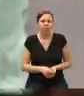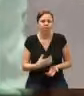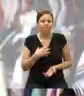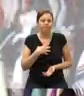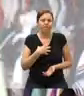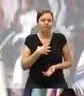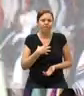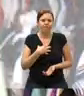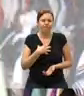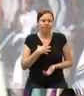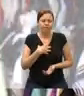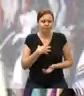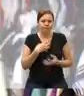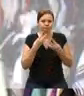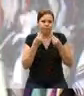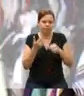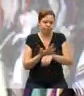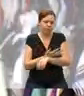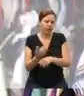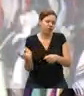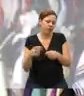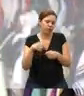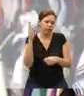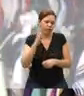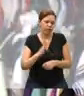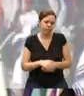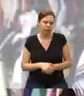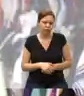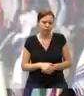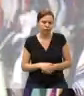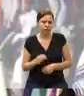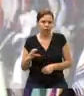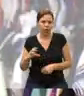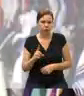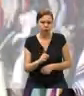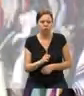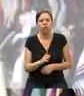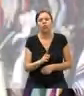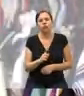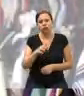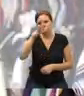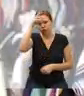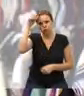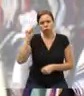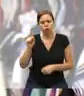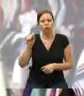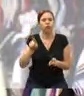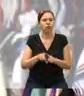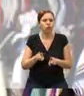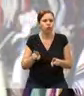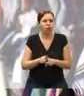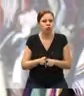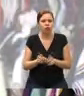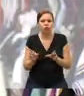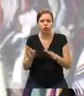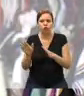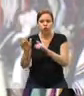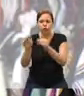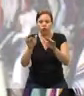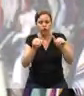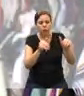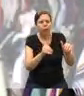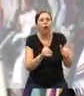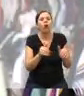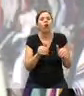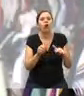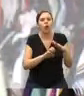tocado e muito sensibilizado, retornou ao Brasil, em Campo Grande, reuniu um grupo de empresários e idealizou uma maneira de dar pelo menos